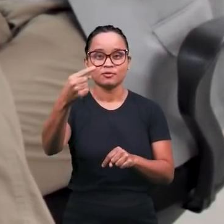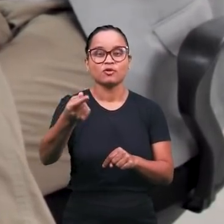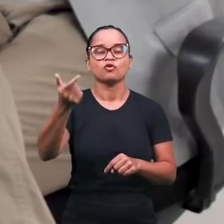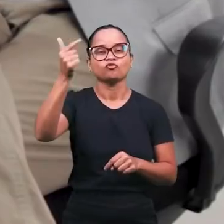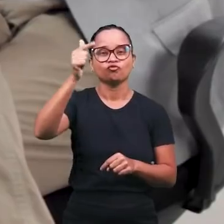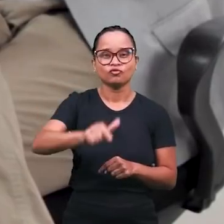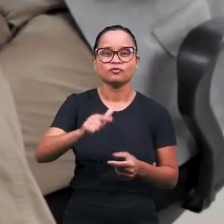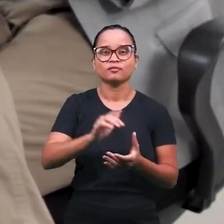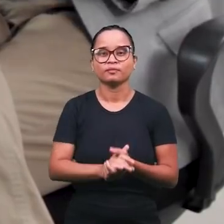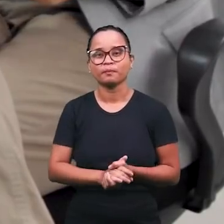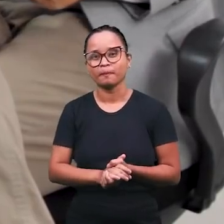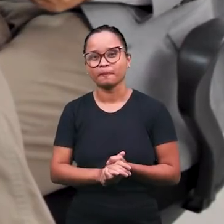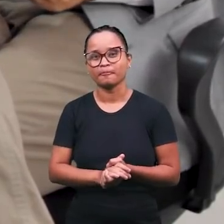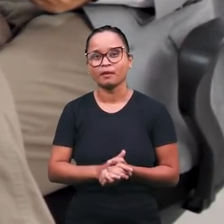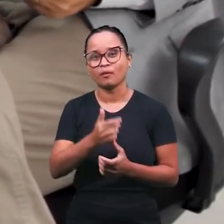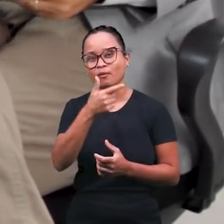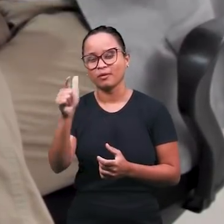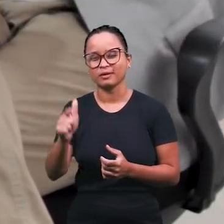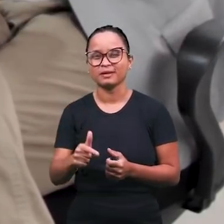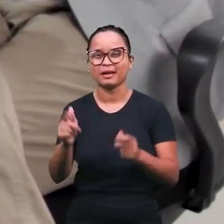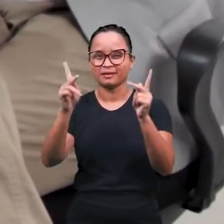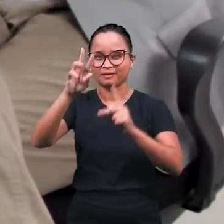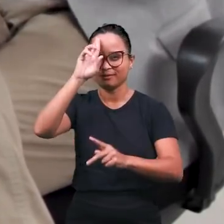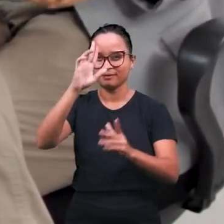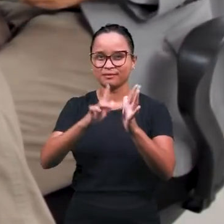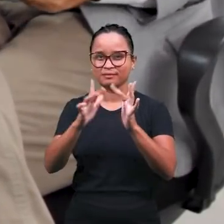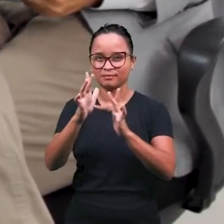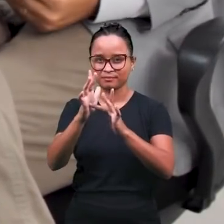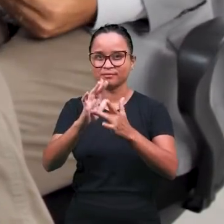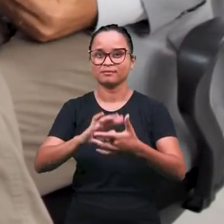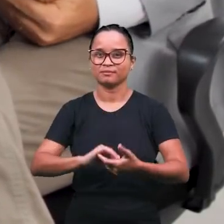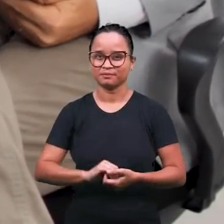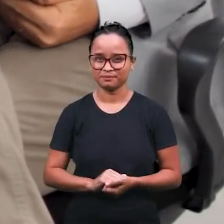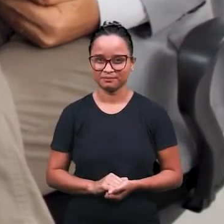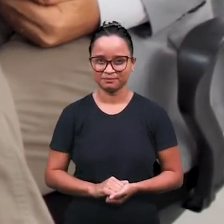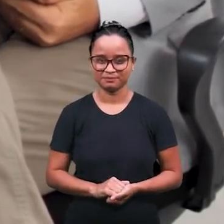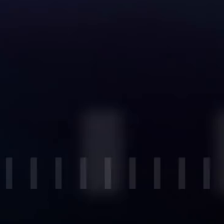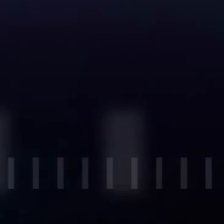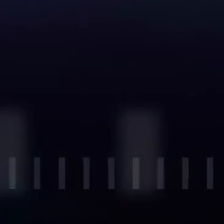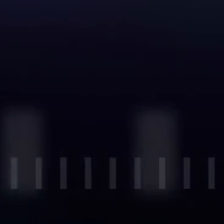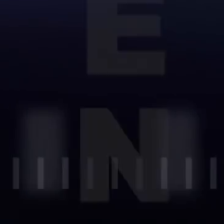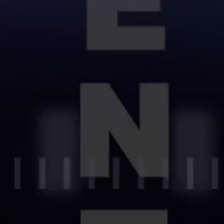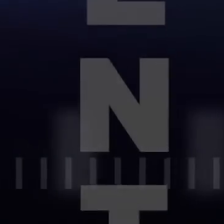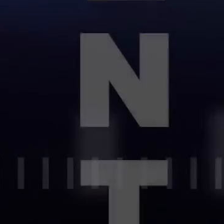próxima semana estaremos de volta com mais uma edição. A todos a paz do Senhor Jesus.